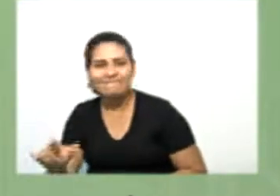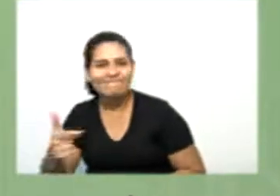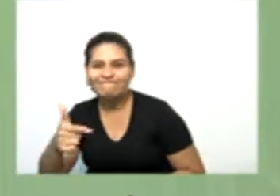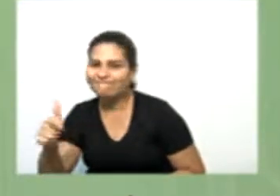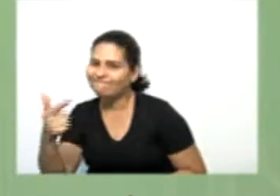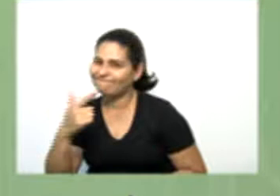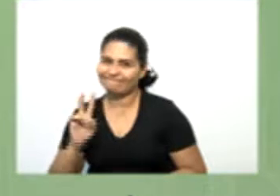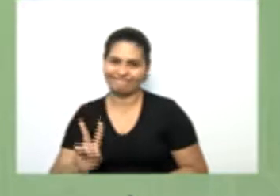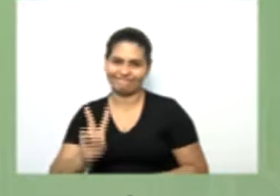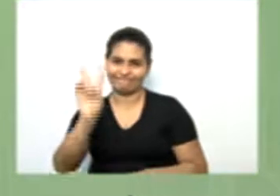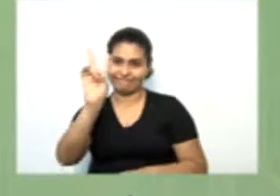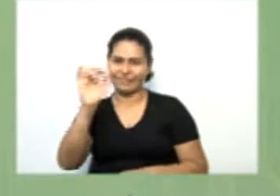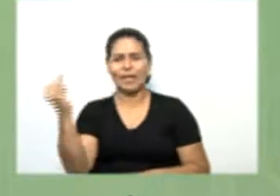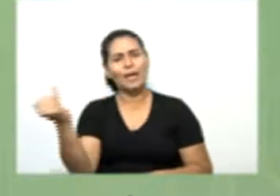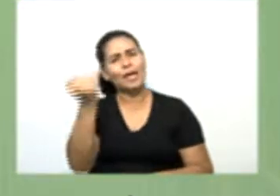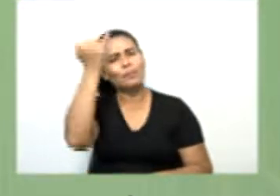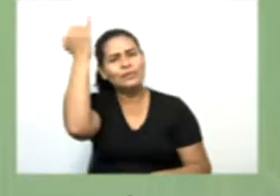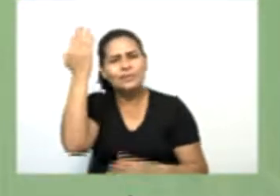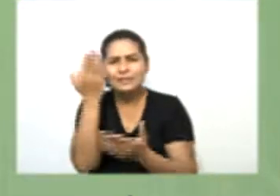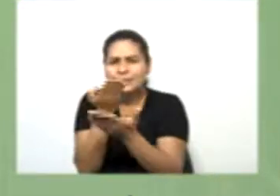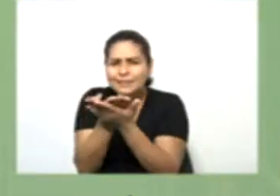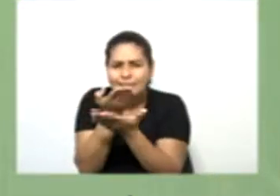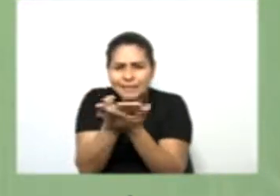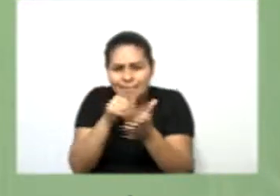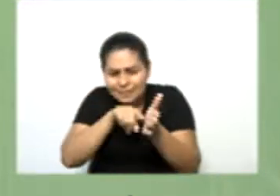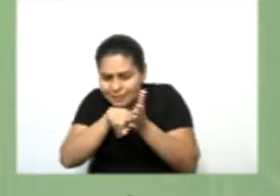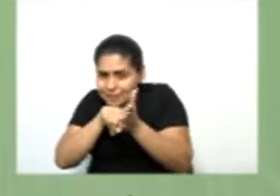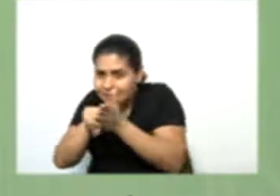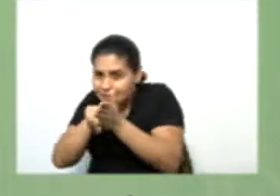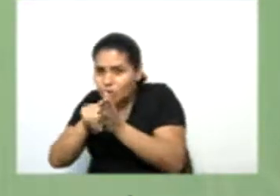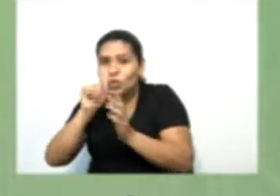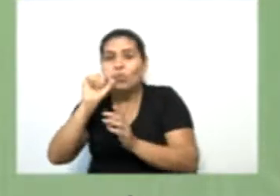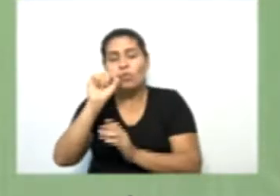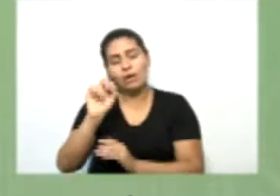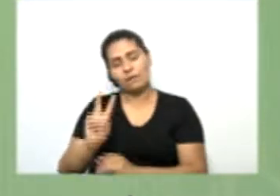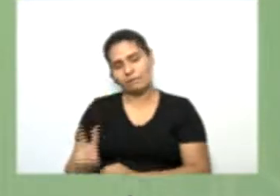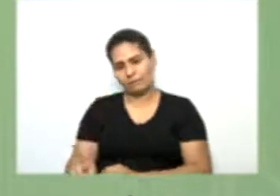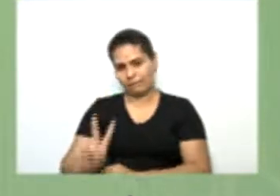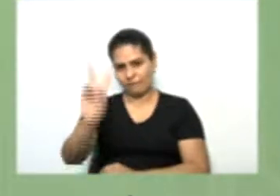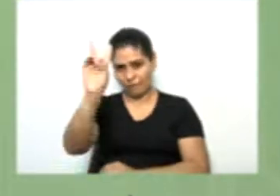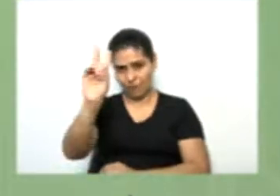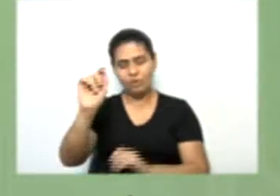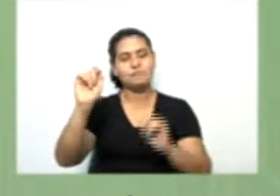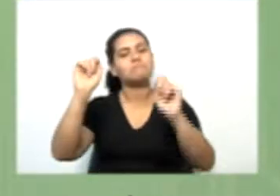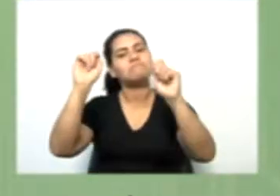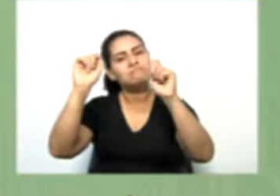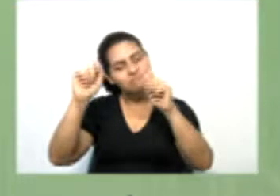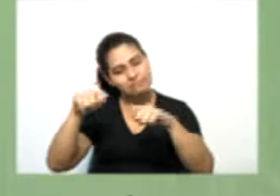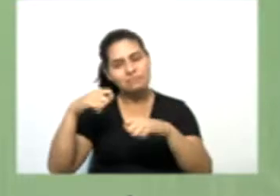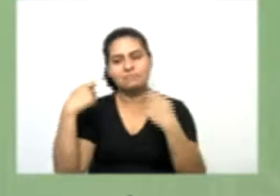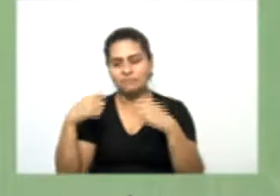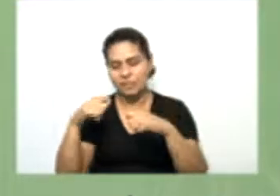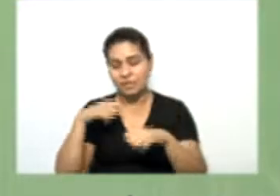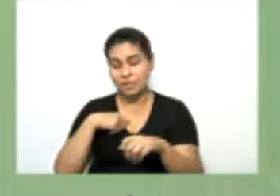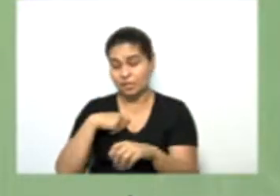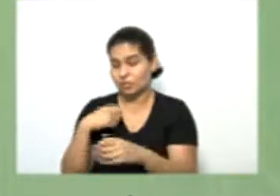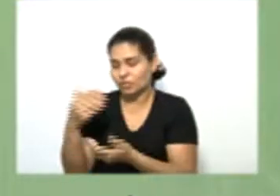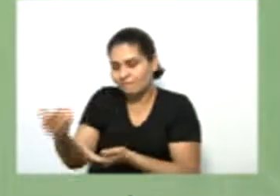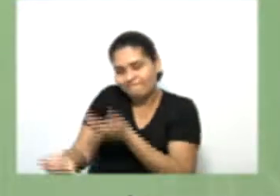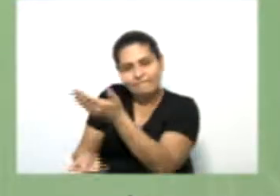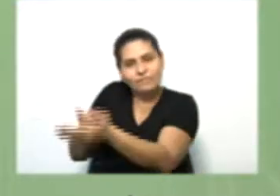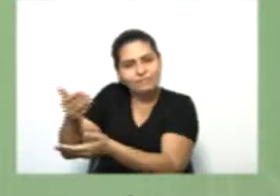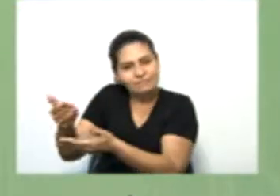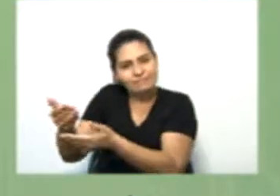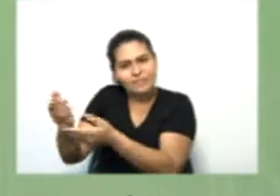é. Então é importante eu estudar quais os valores, não é, necessários na hora desta